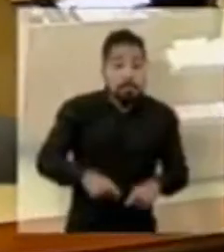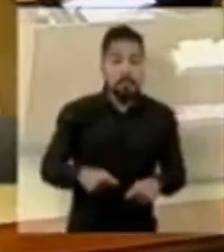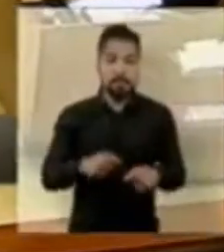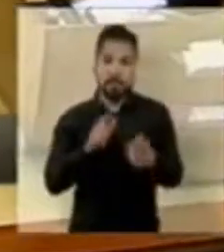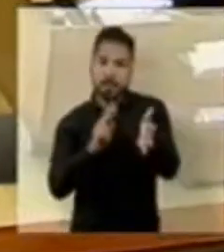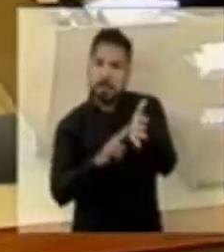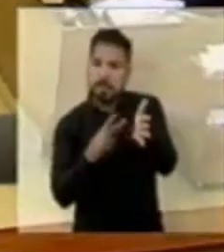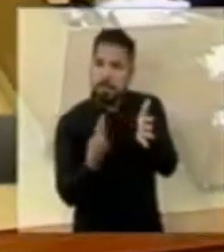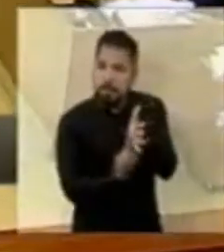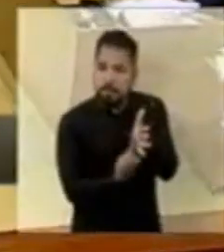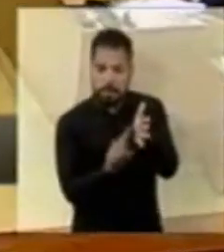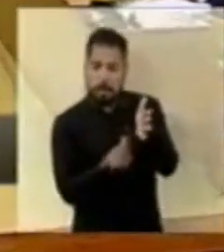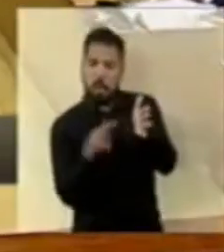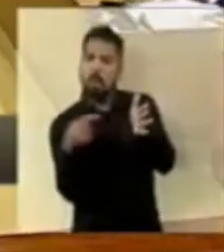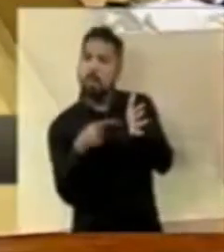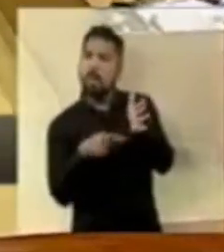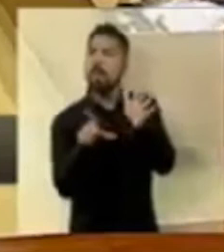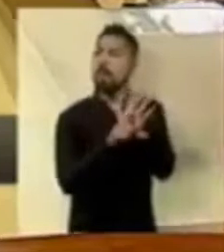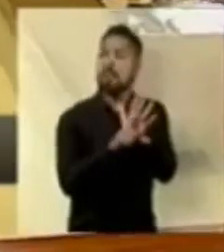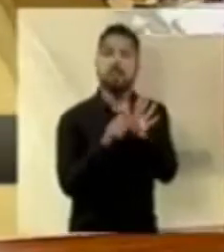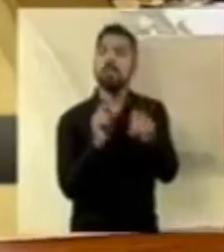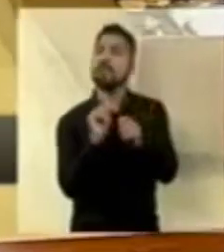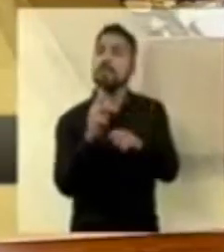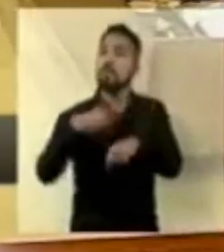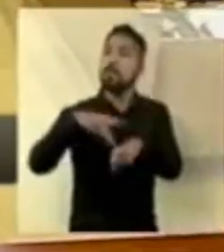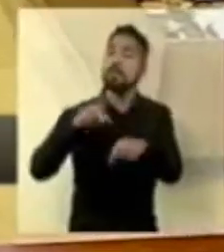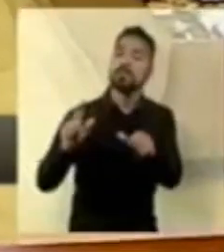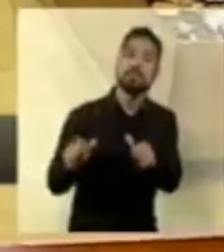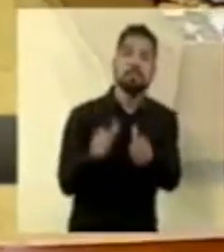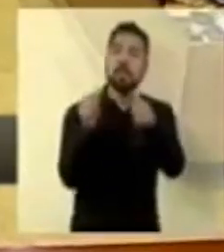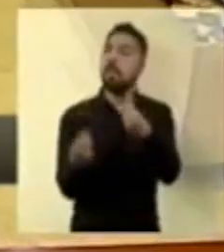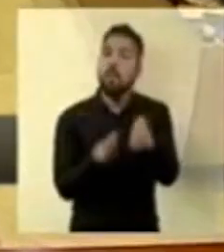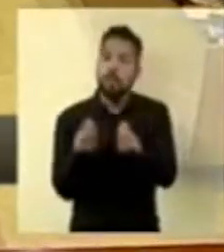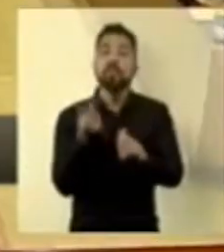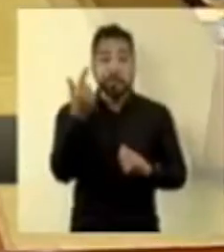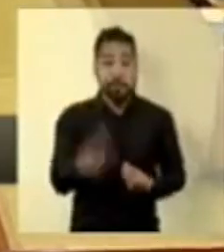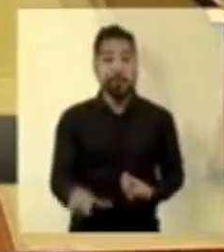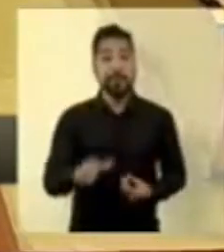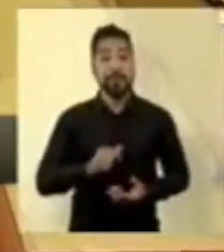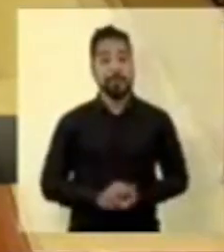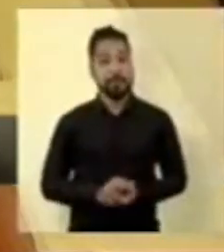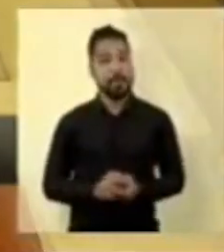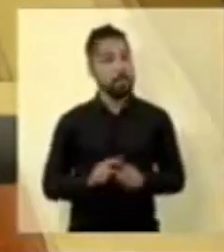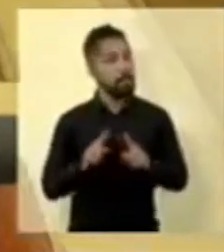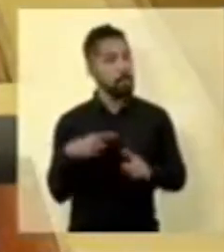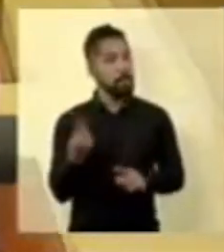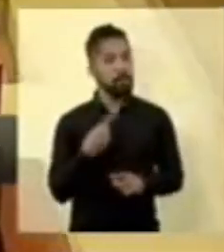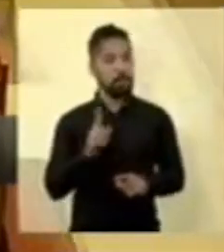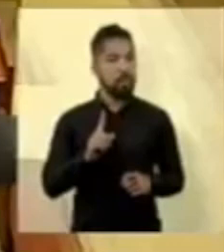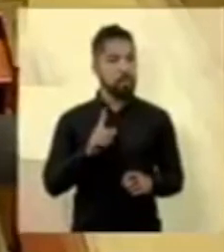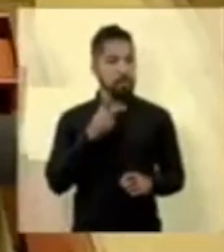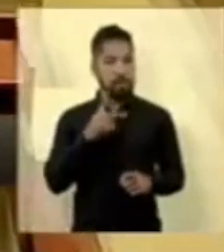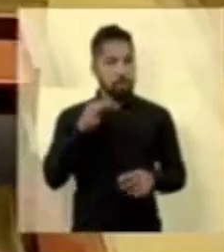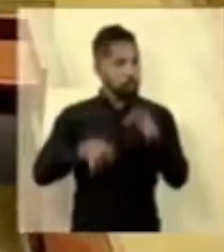interpretar o que é que faz um país melhor de novo nós não estamos jogando aqui